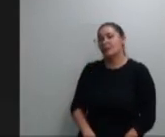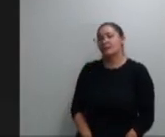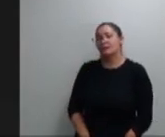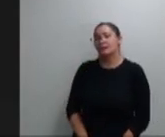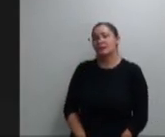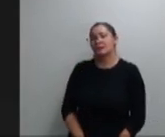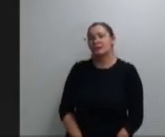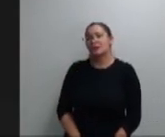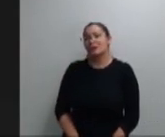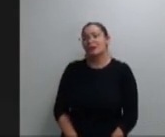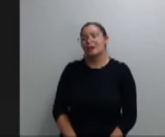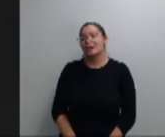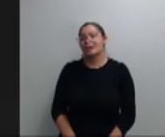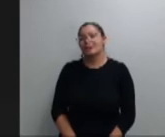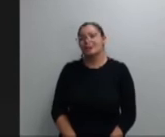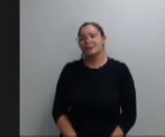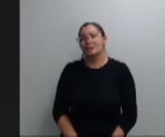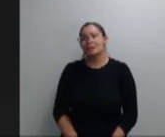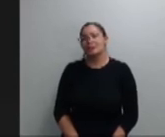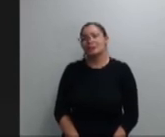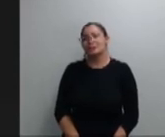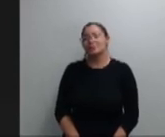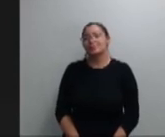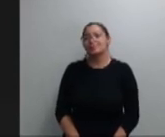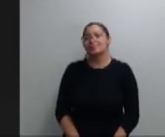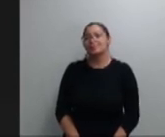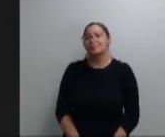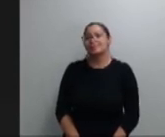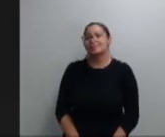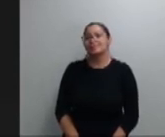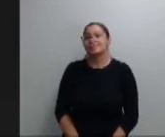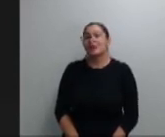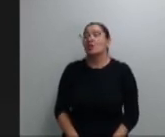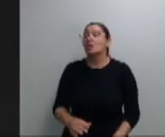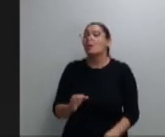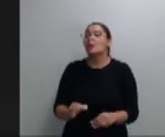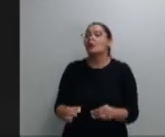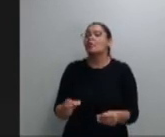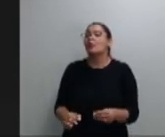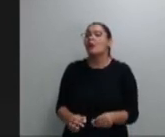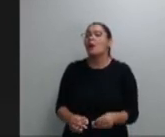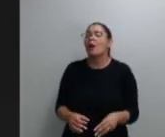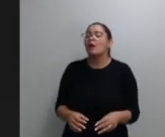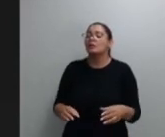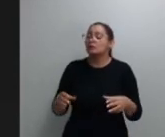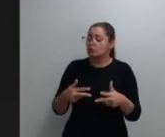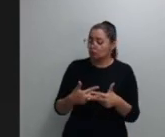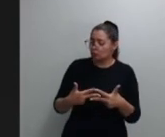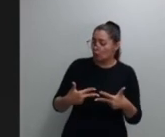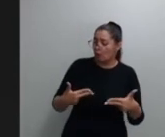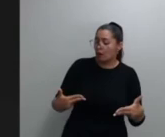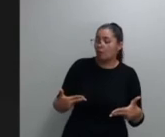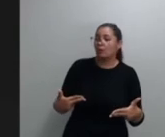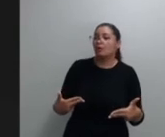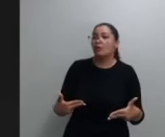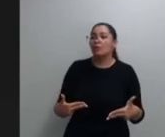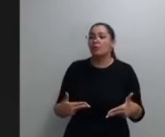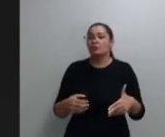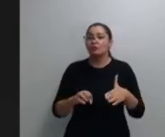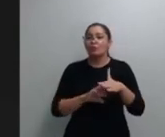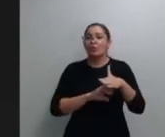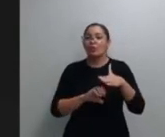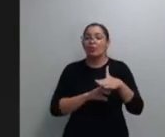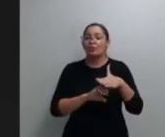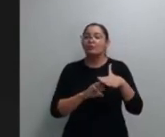ministro o ministro Teori é que independentemente do pleno desenvolvimento material ou seja da integral execução do ato